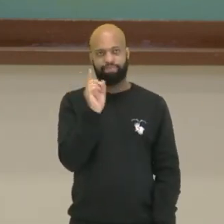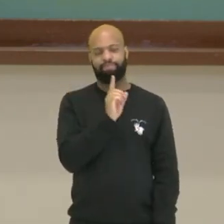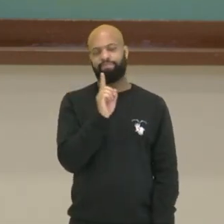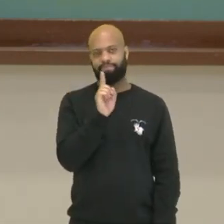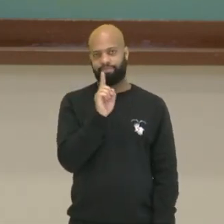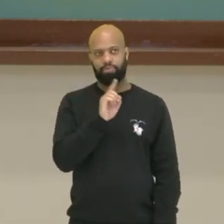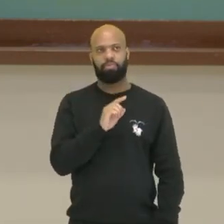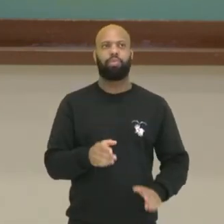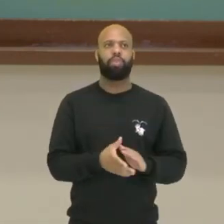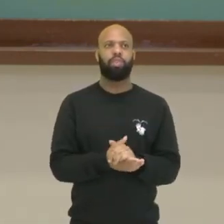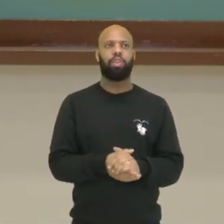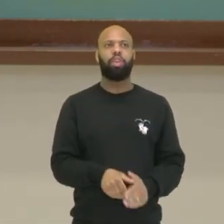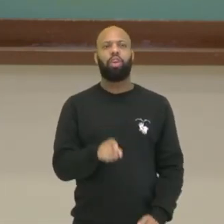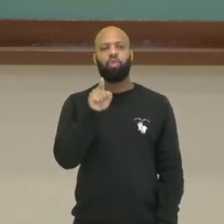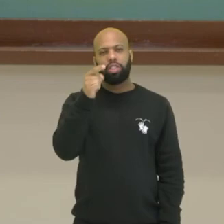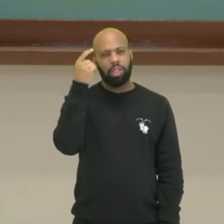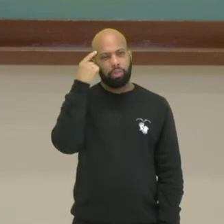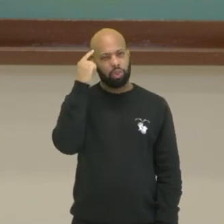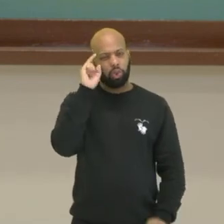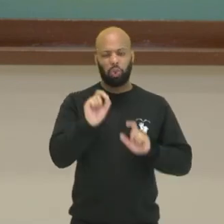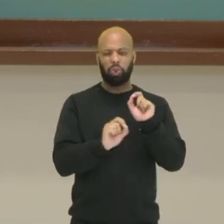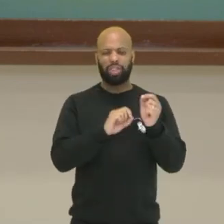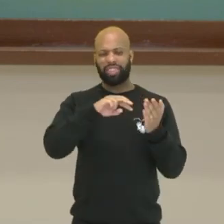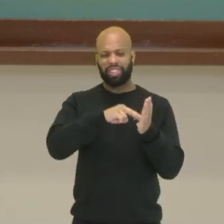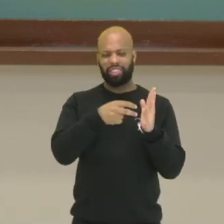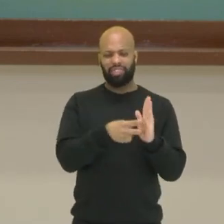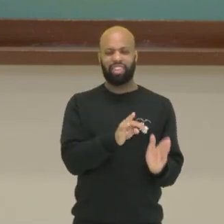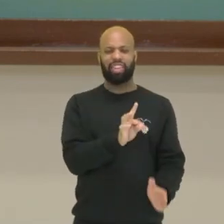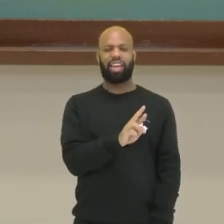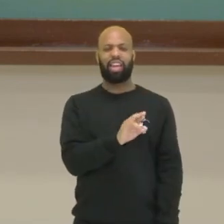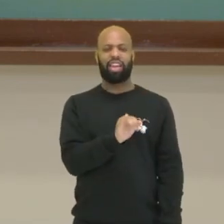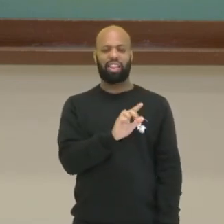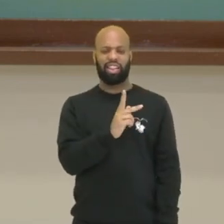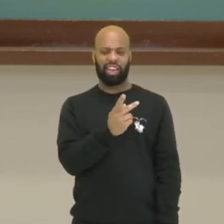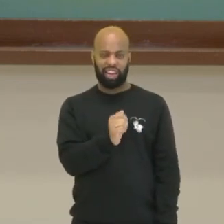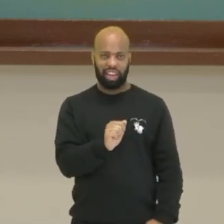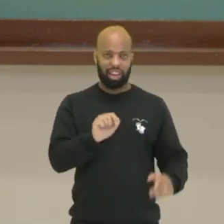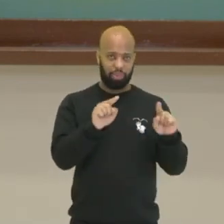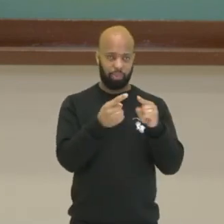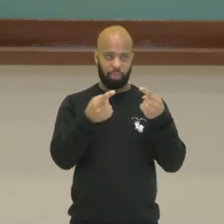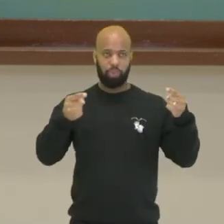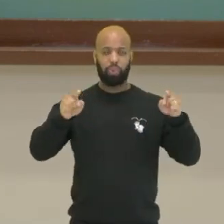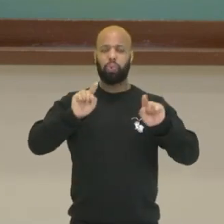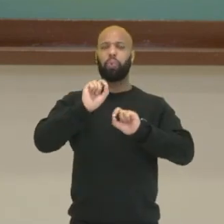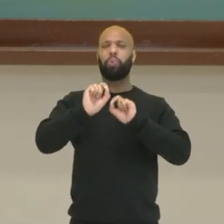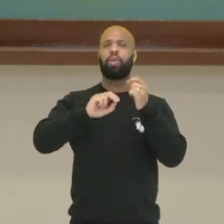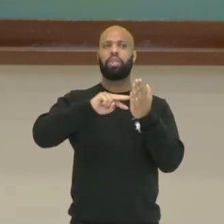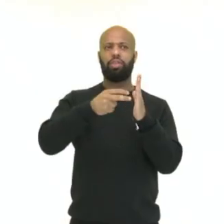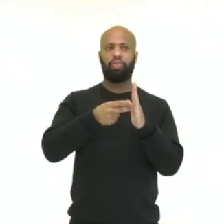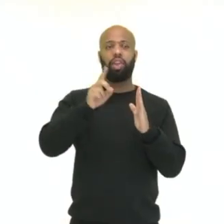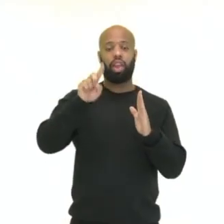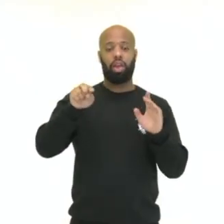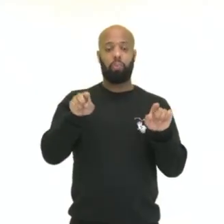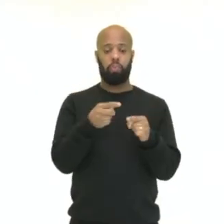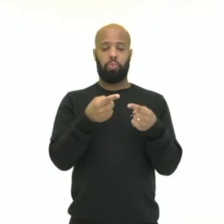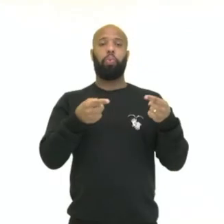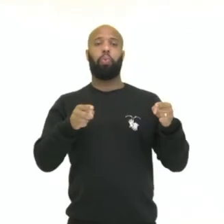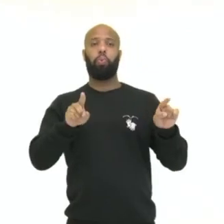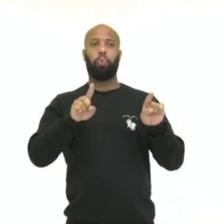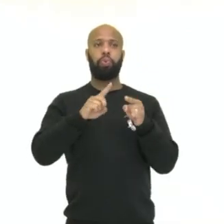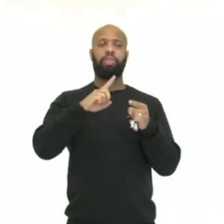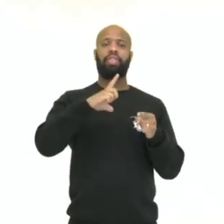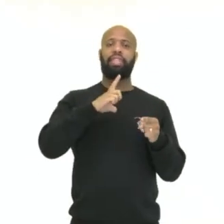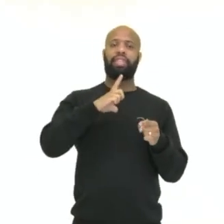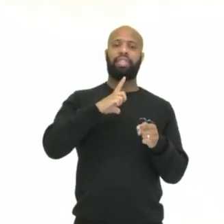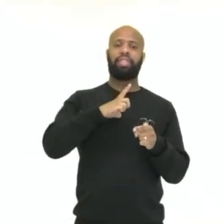inesquecíveis. Você pensou o que é uma trilha musical? Vamos lá? Trilha musical é a música que compõe ou